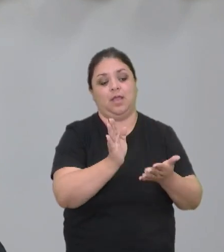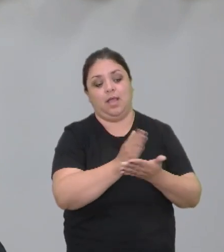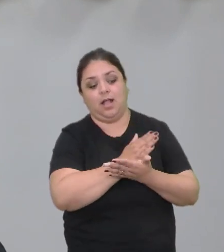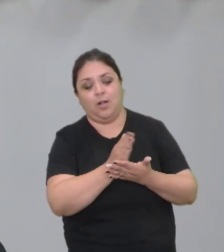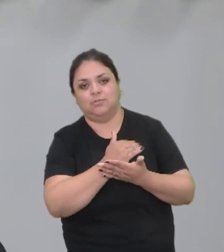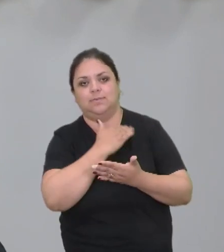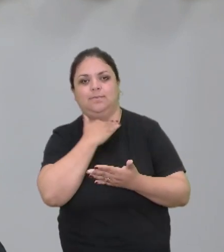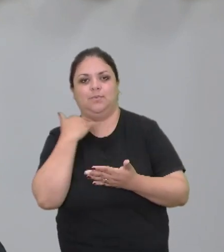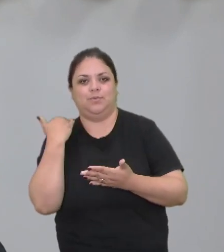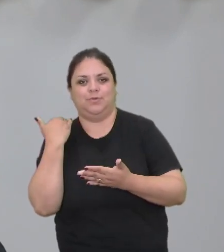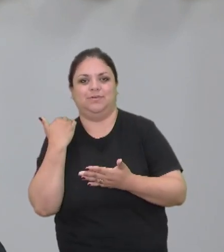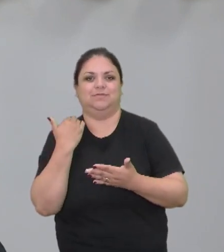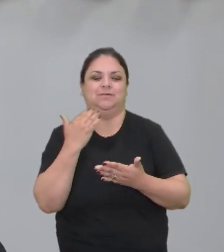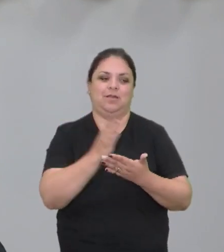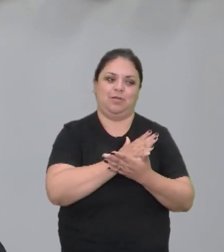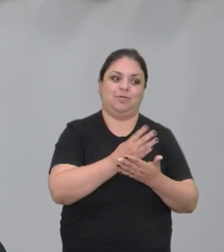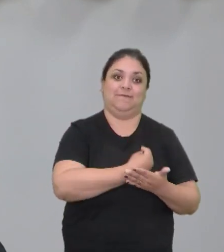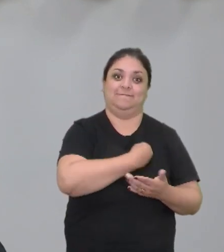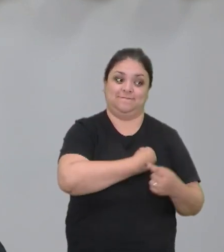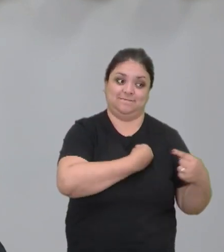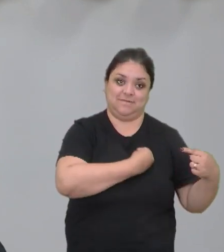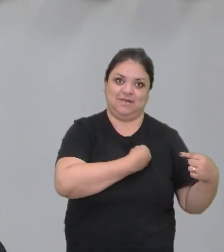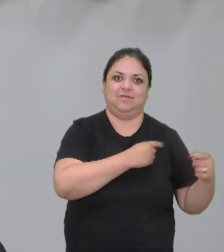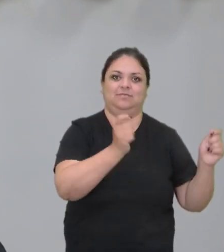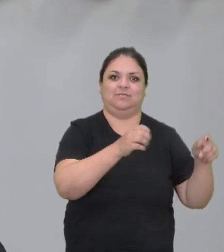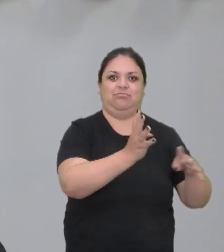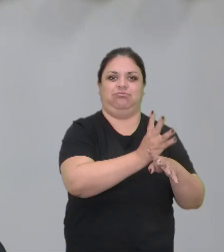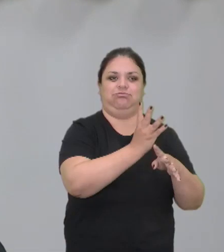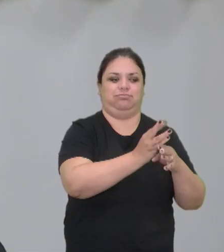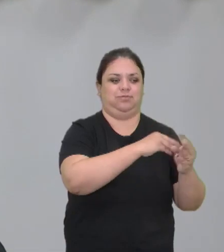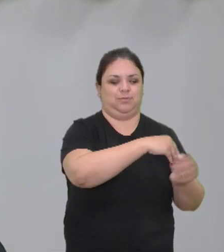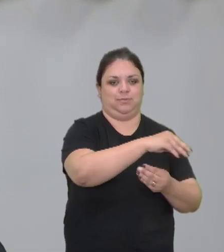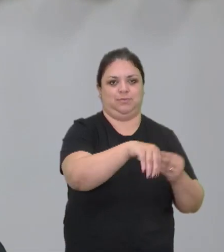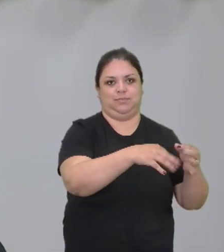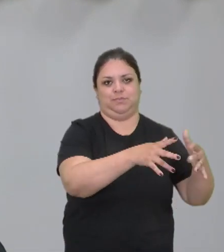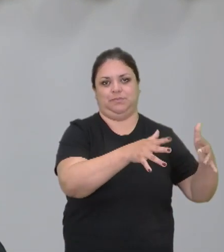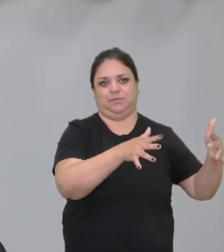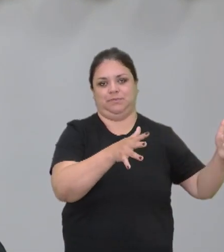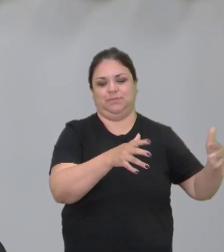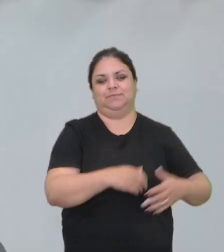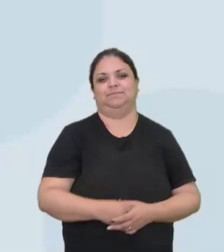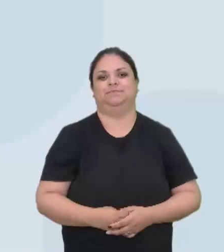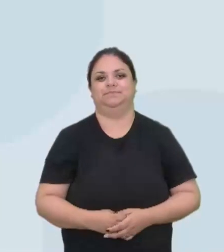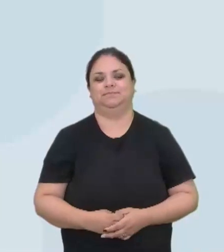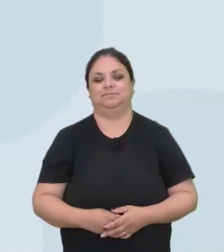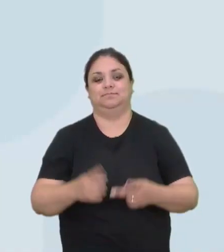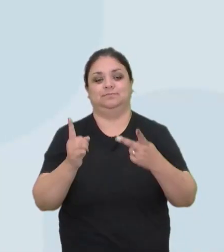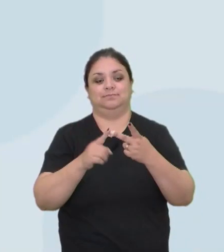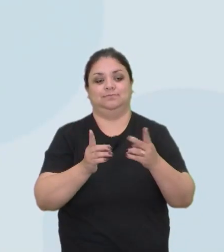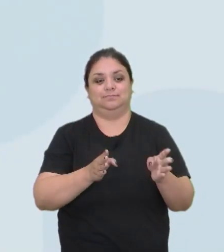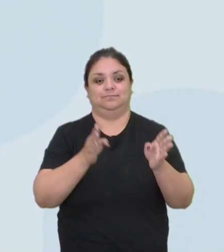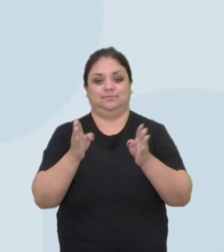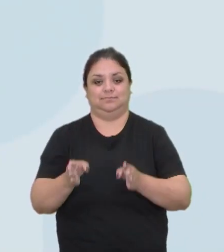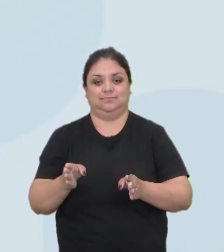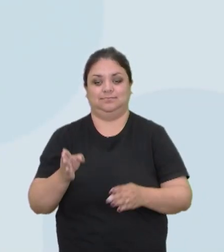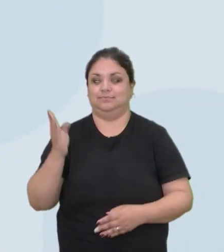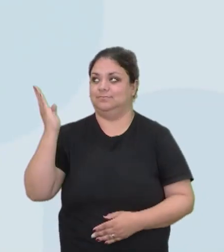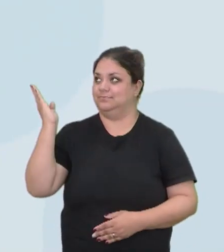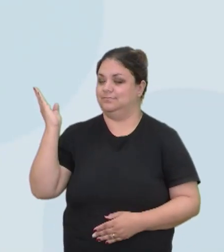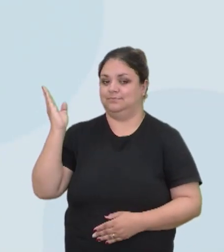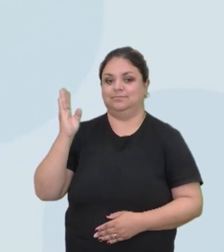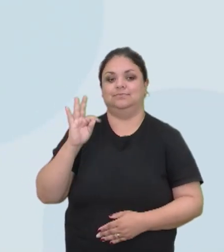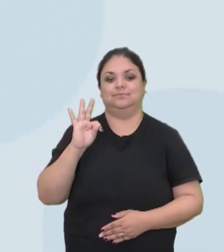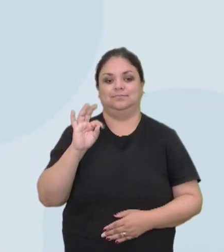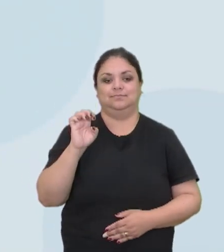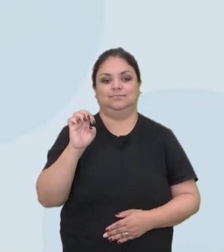composteira. Passando da fase 1, a mesófila, a gente vai para a fase 2, que é a termófila. Na